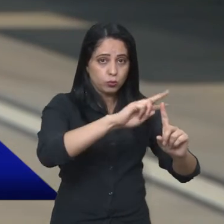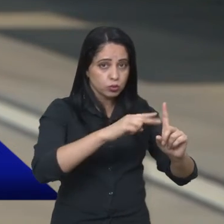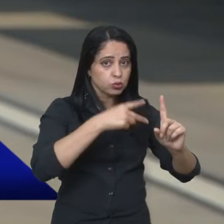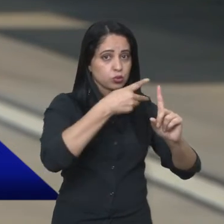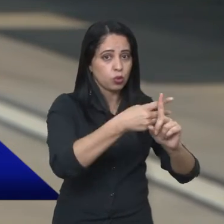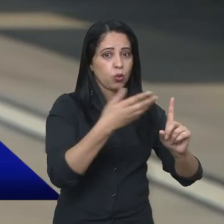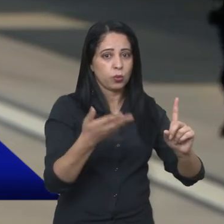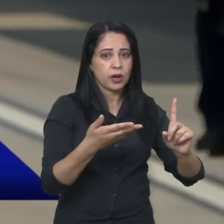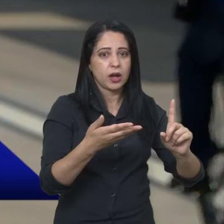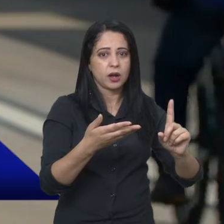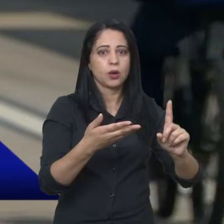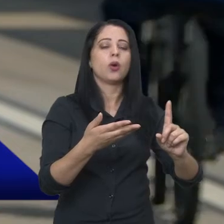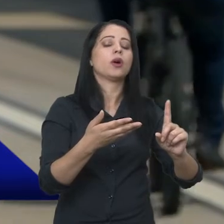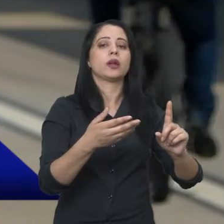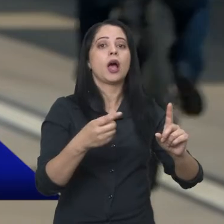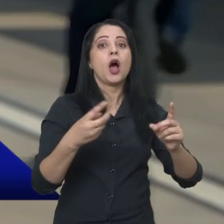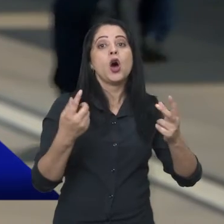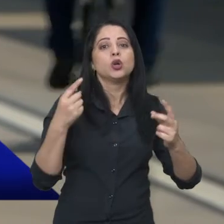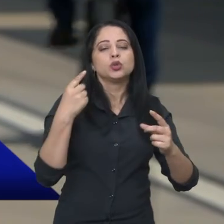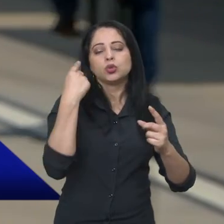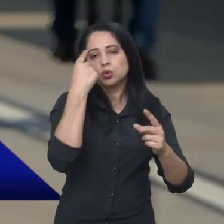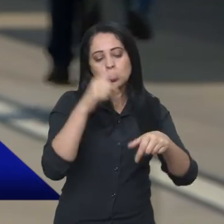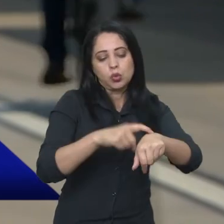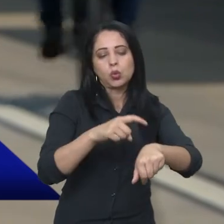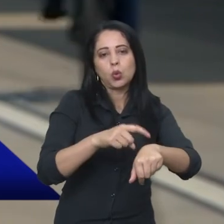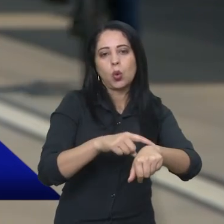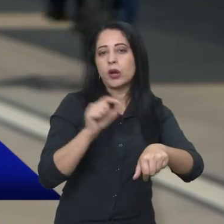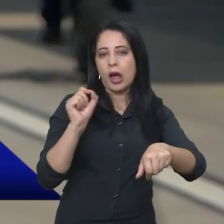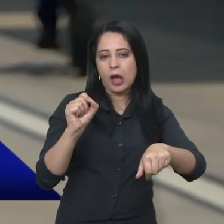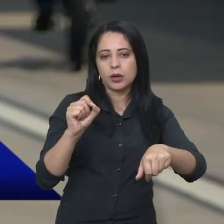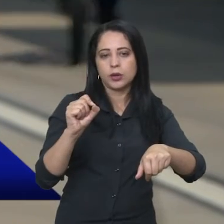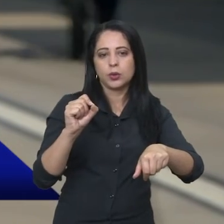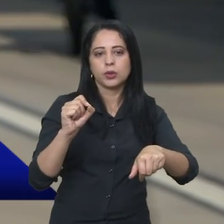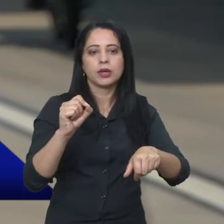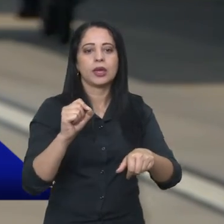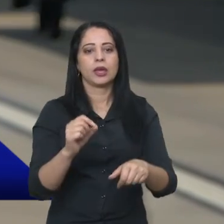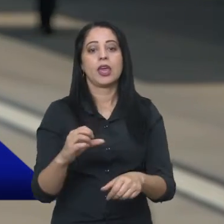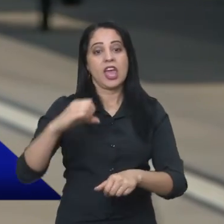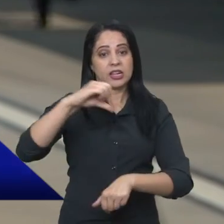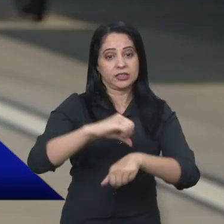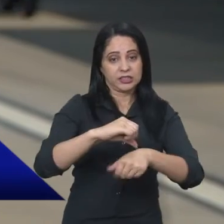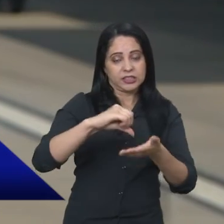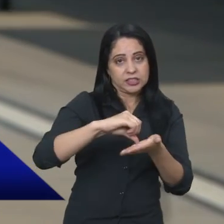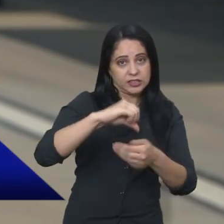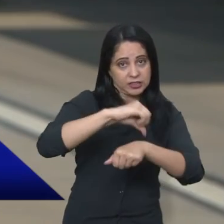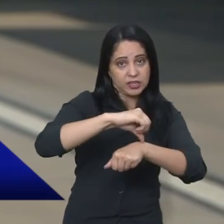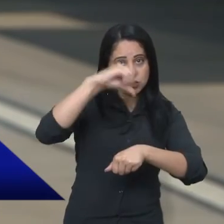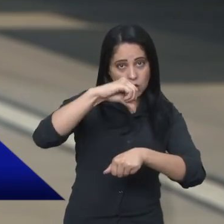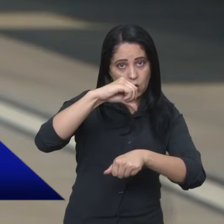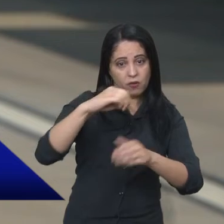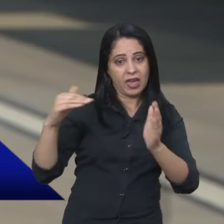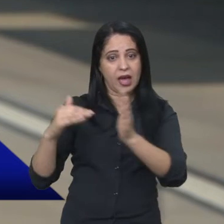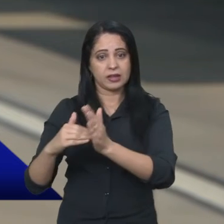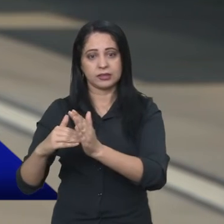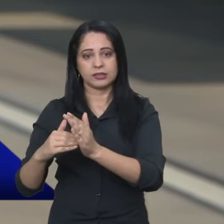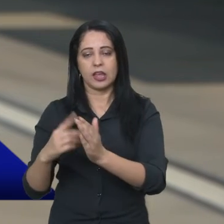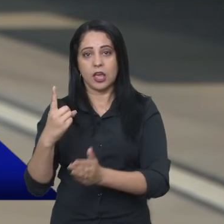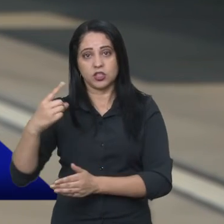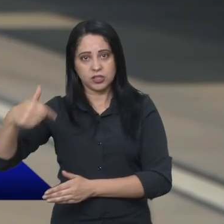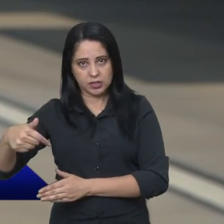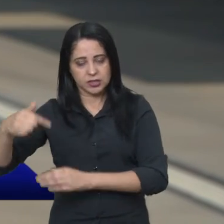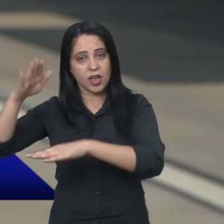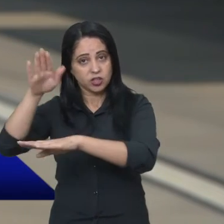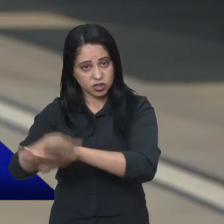viagens vai ser feito durante o horário de funcionamento do Poupatempo e daí durante a semana o Poupatempo funciona das 9 horas da manhã